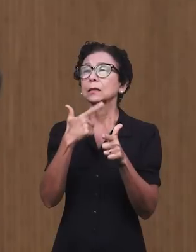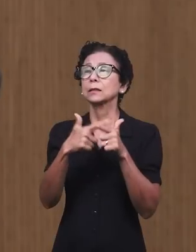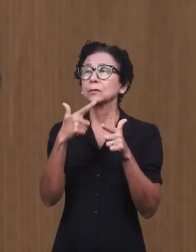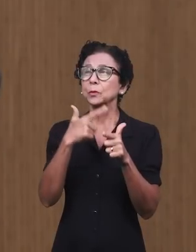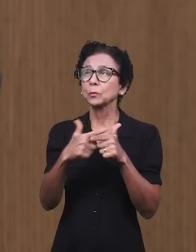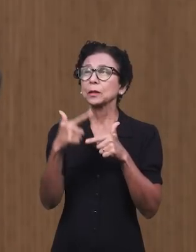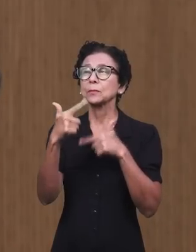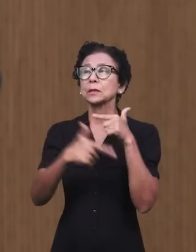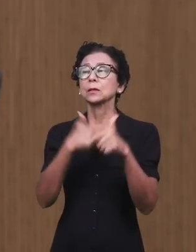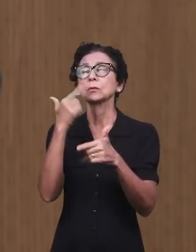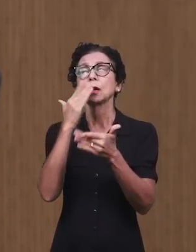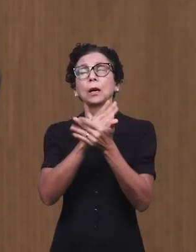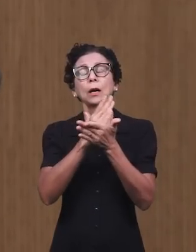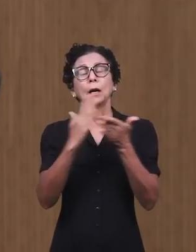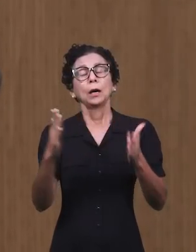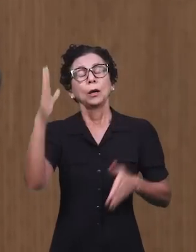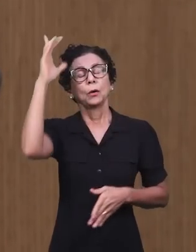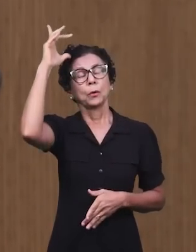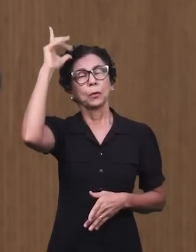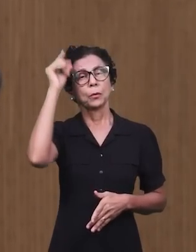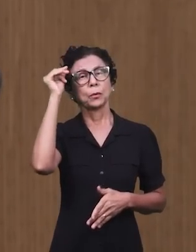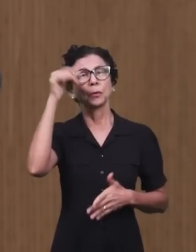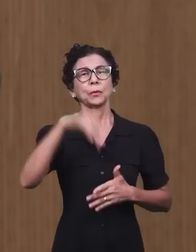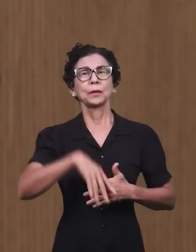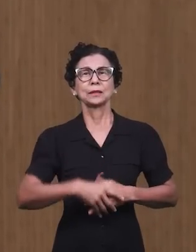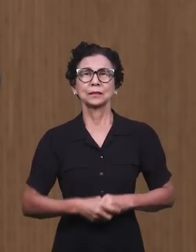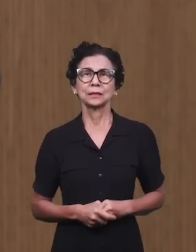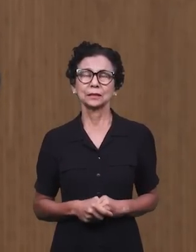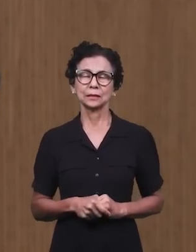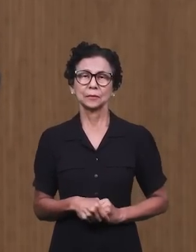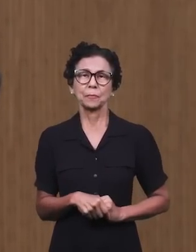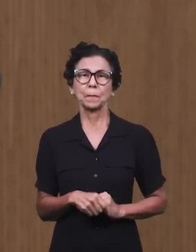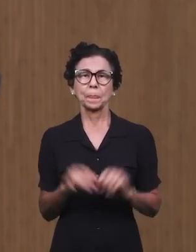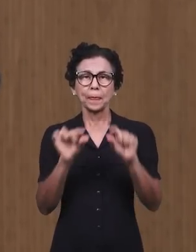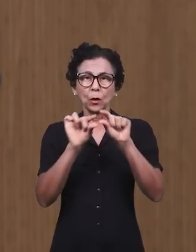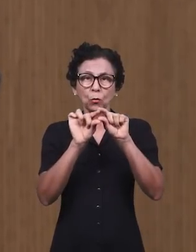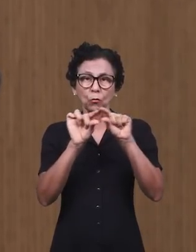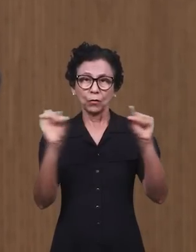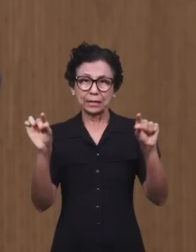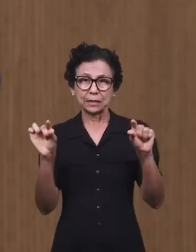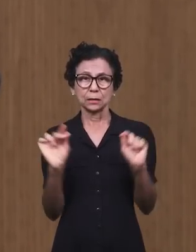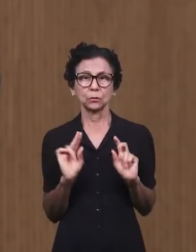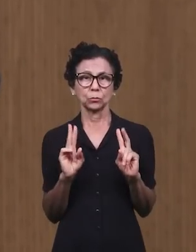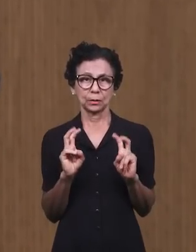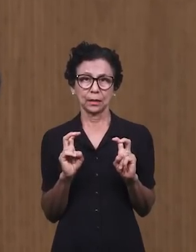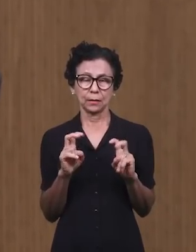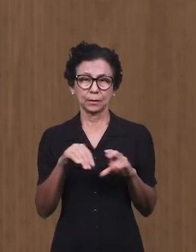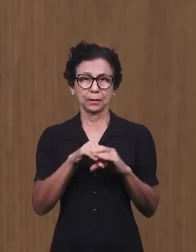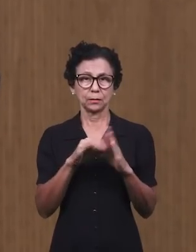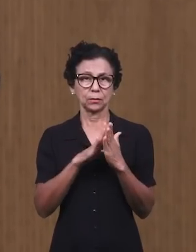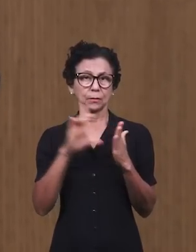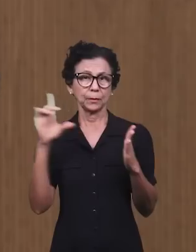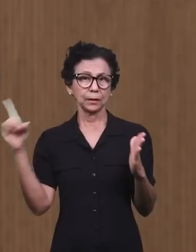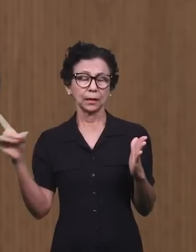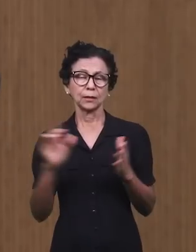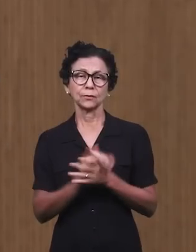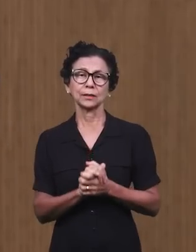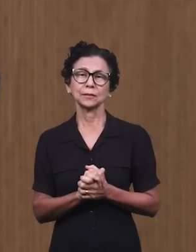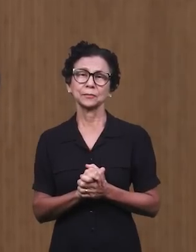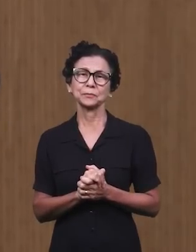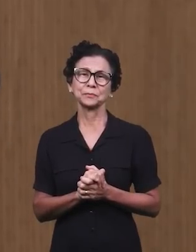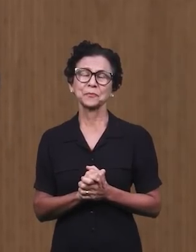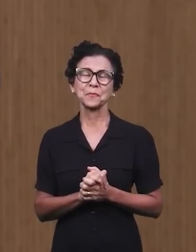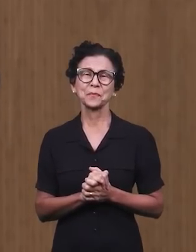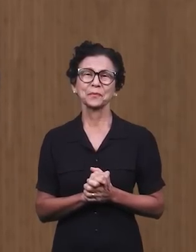isso, retiramos, o tema desse versículo, até que passem as calamidades. Esse é o tema de hoje. Eu já posso começar fazendo